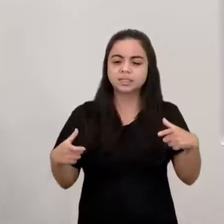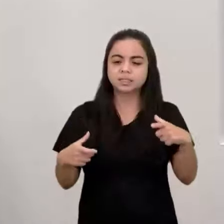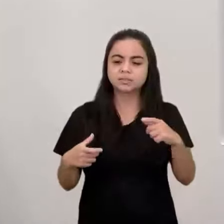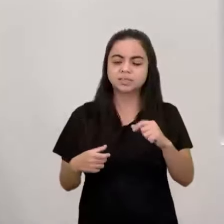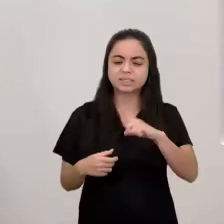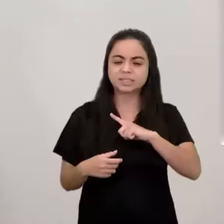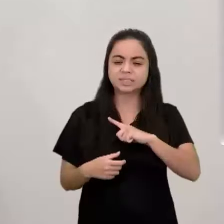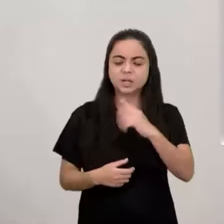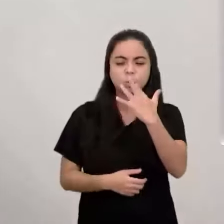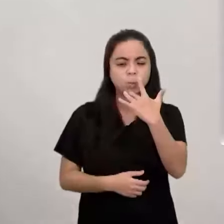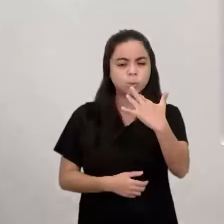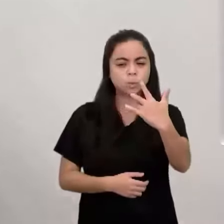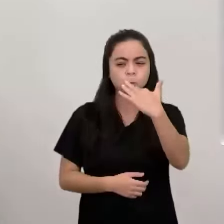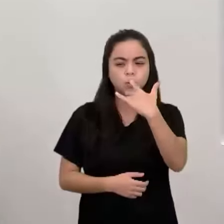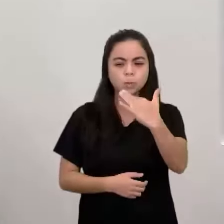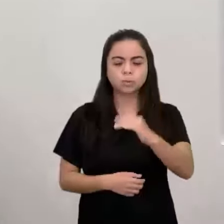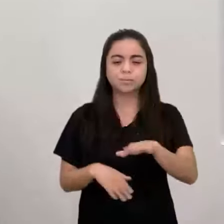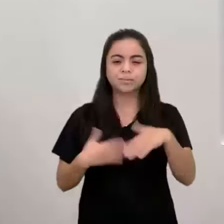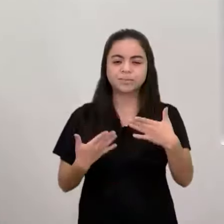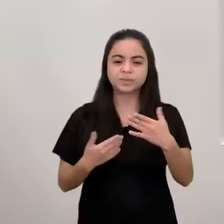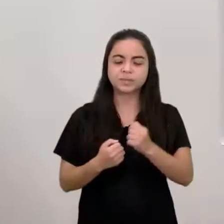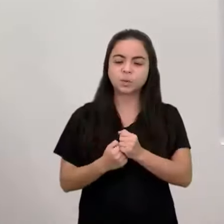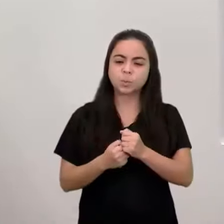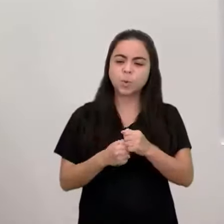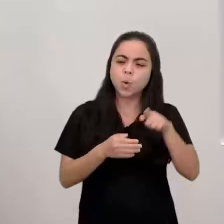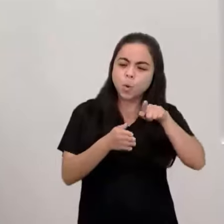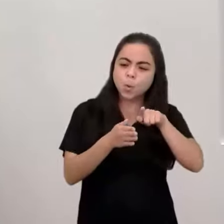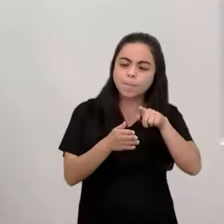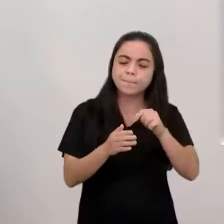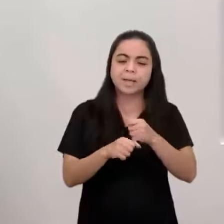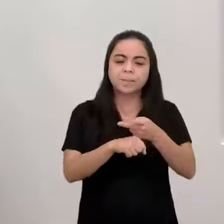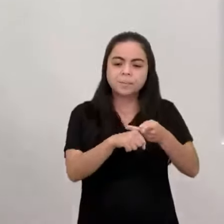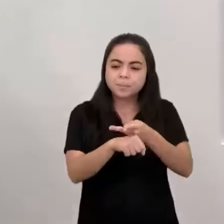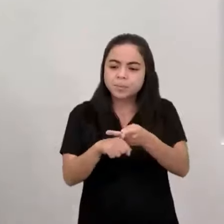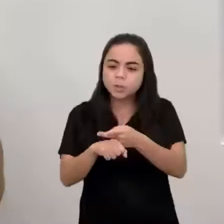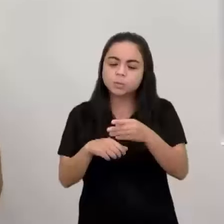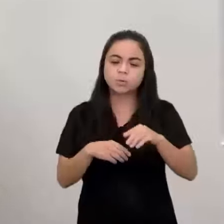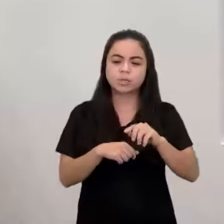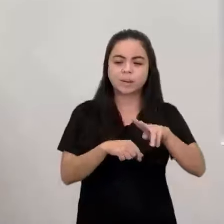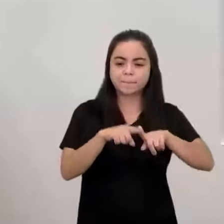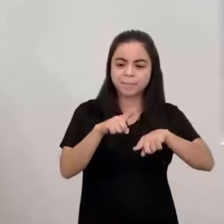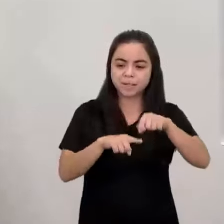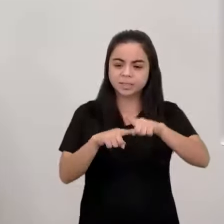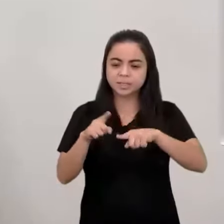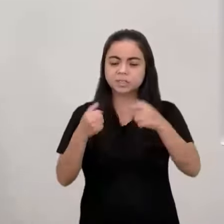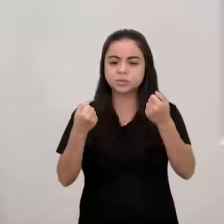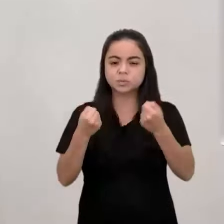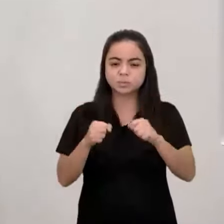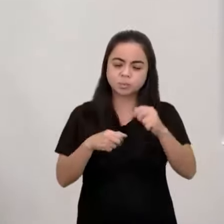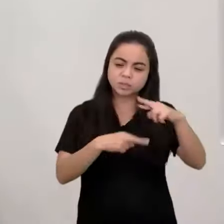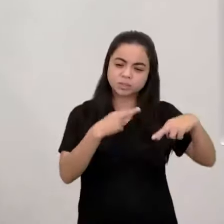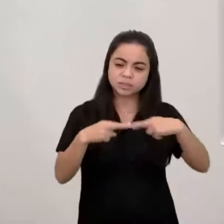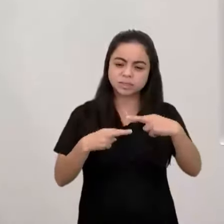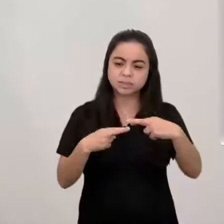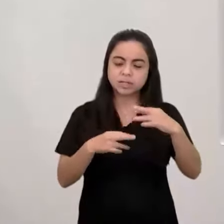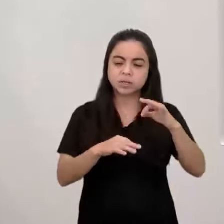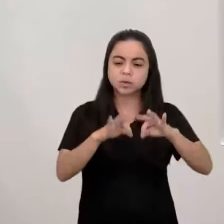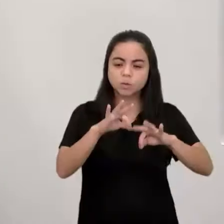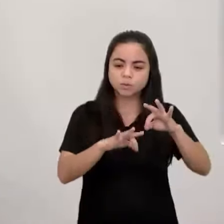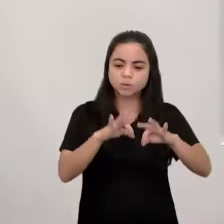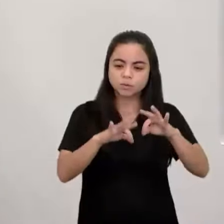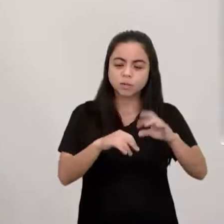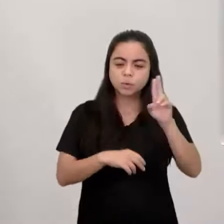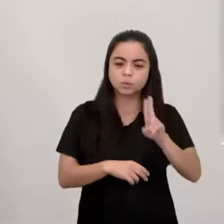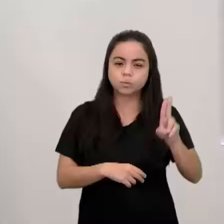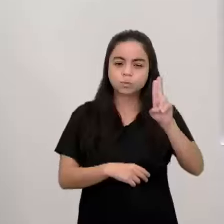de colorido, então procure elementos aí que você possa reutilizar para no nossa oficina utilizá-lo de uma